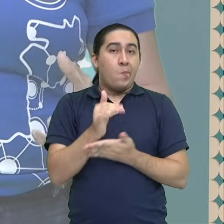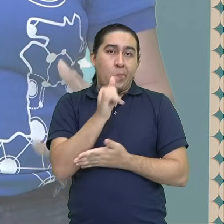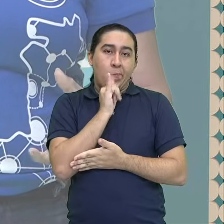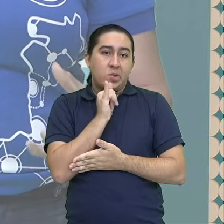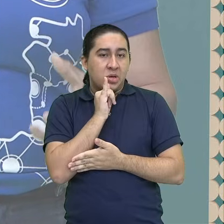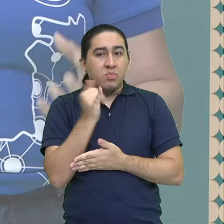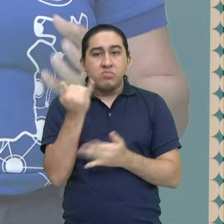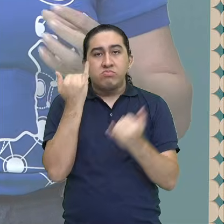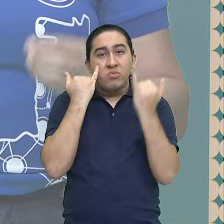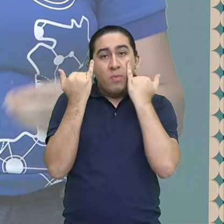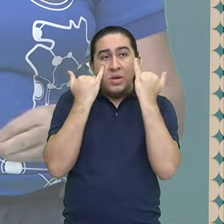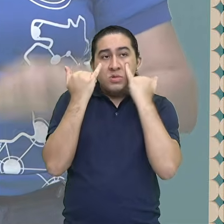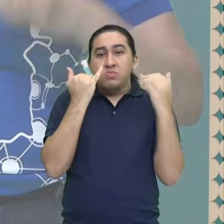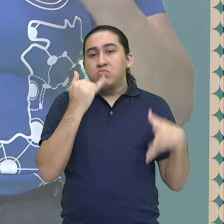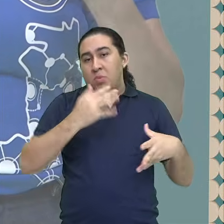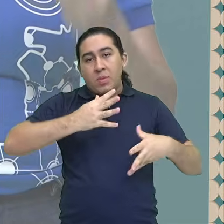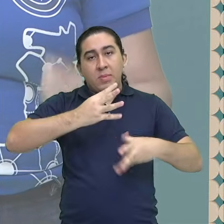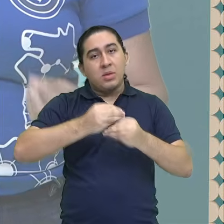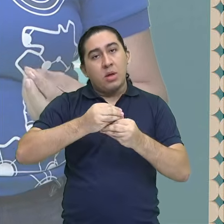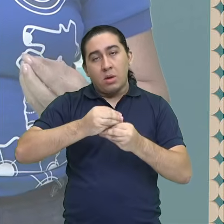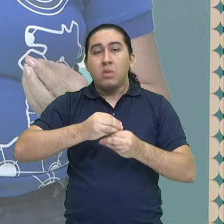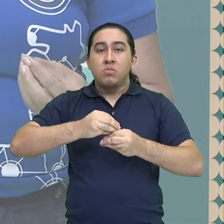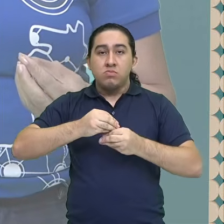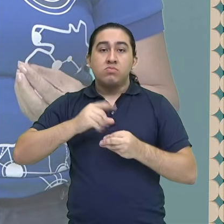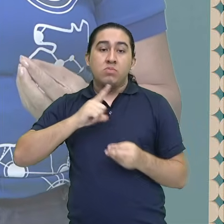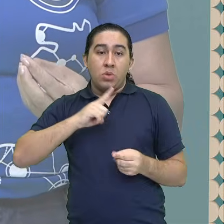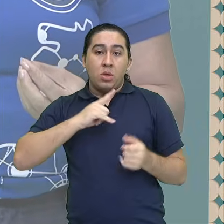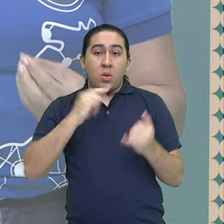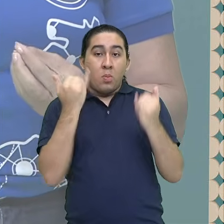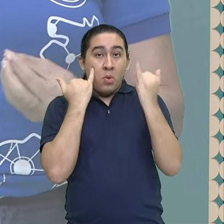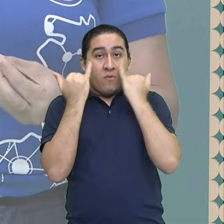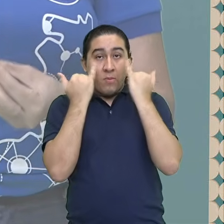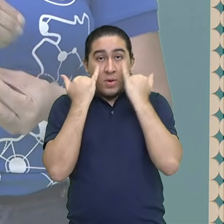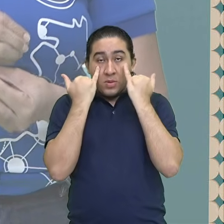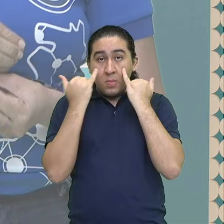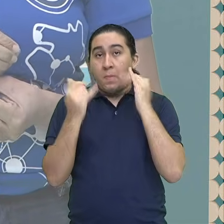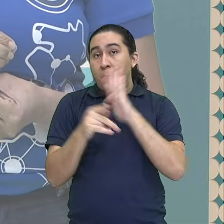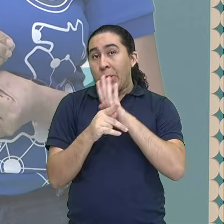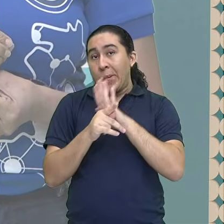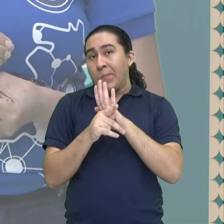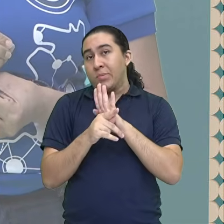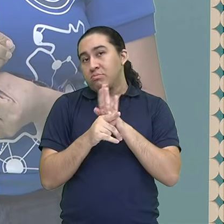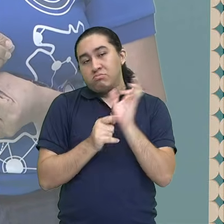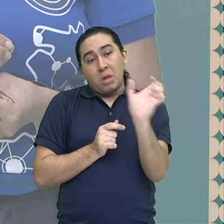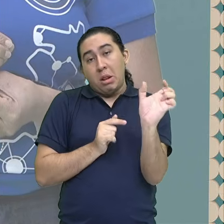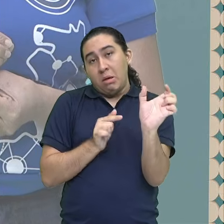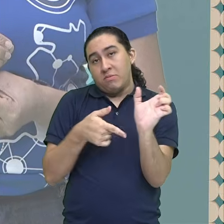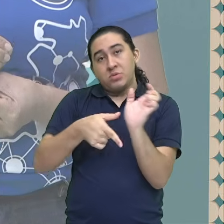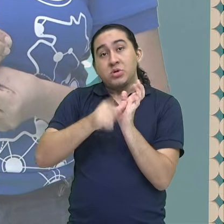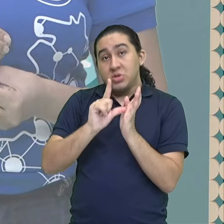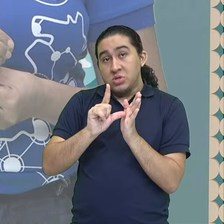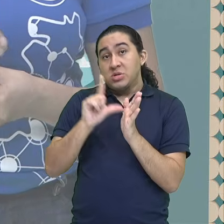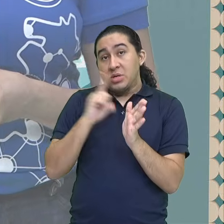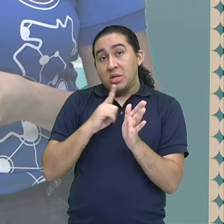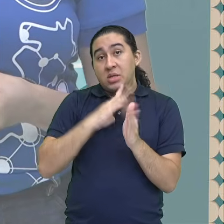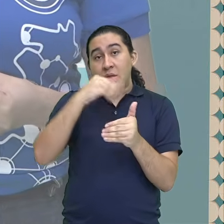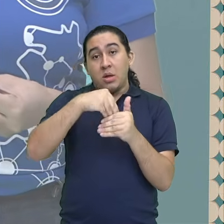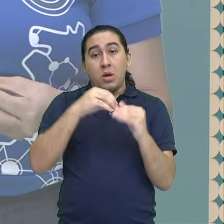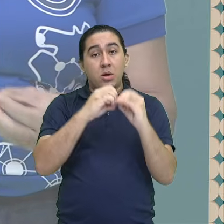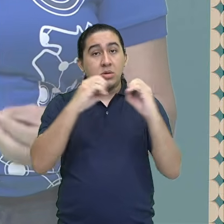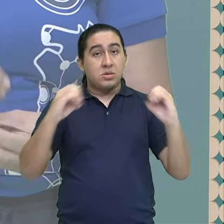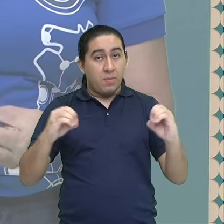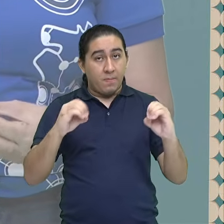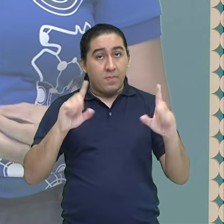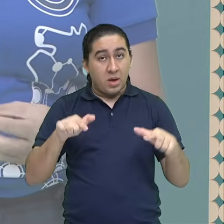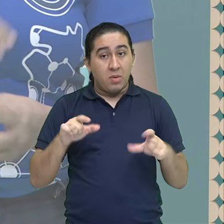mais explicação, dar mais informação do termo anterior. E eu estou falando